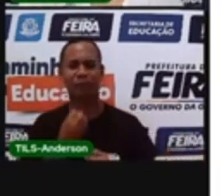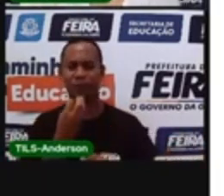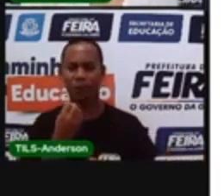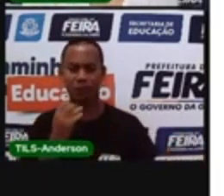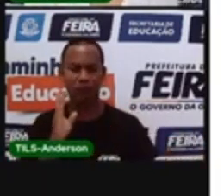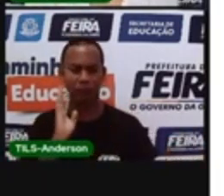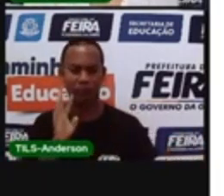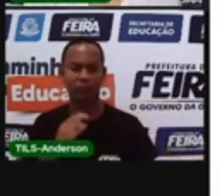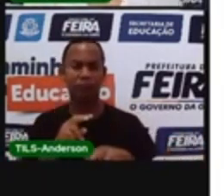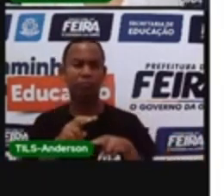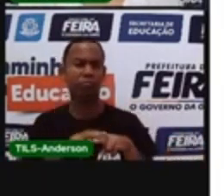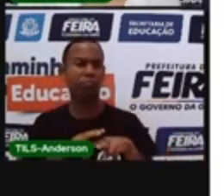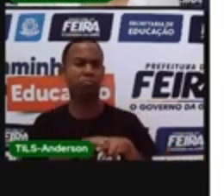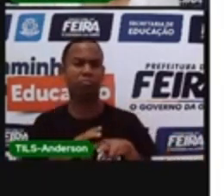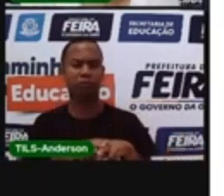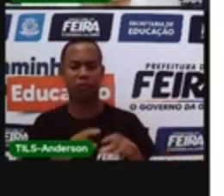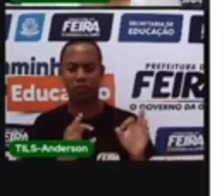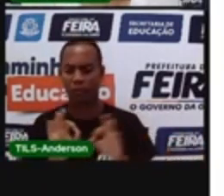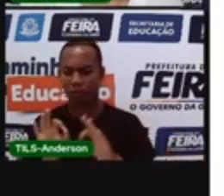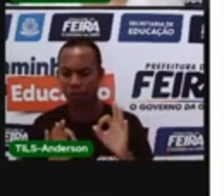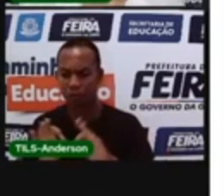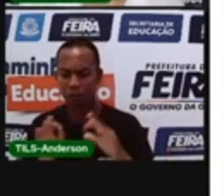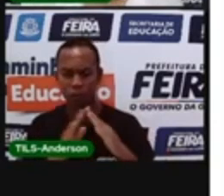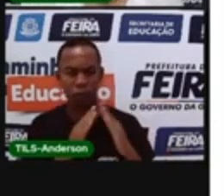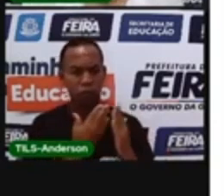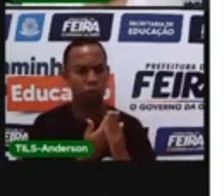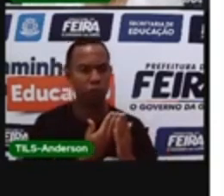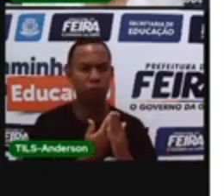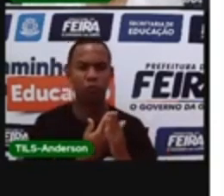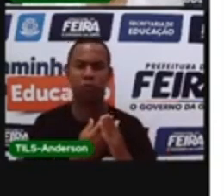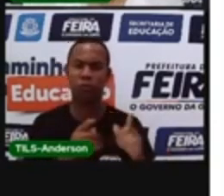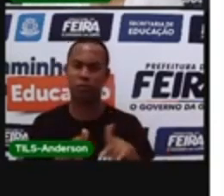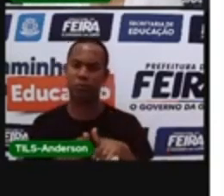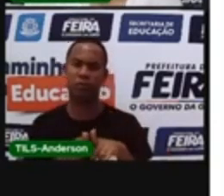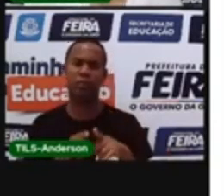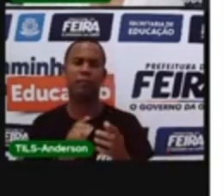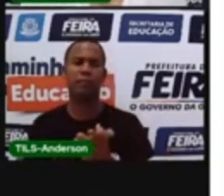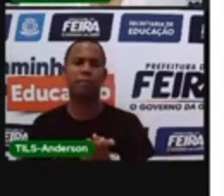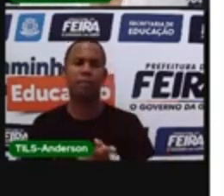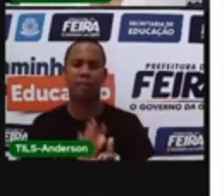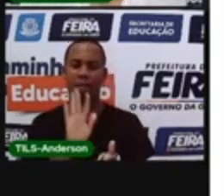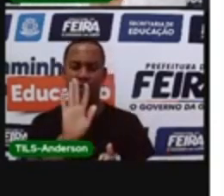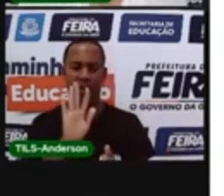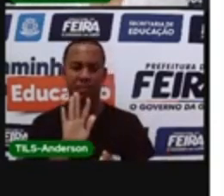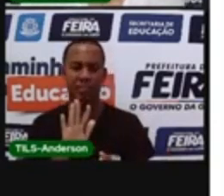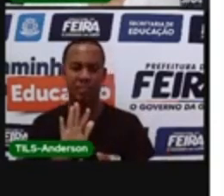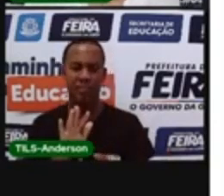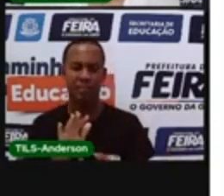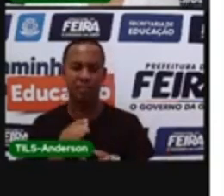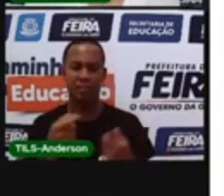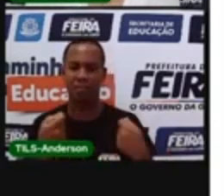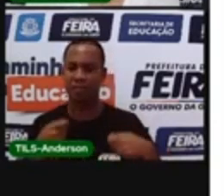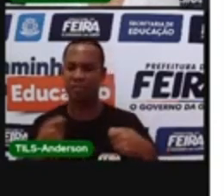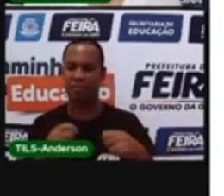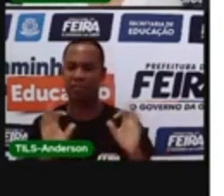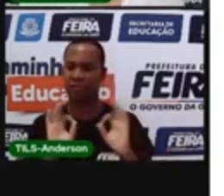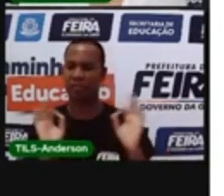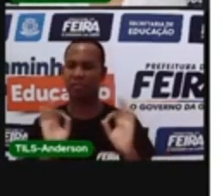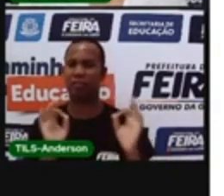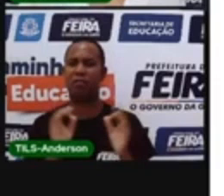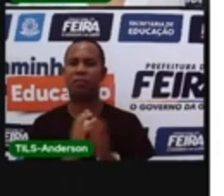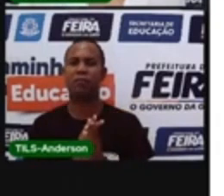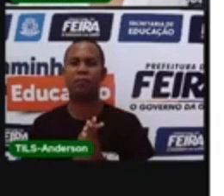Ó, sentou bonitinho, arrumou o local de estudo. Não é porque a gente não está na sala de aula que vocês não precisam desse momento de